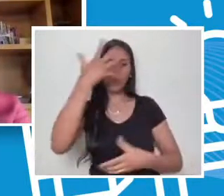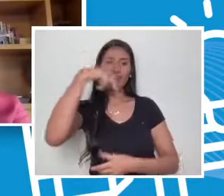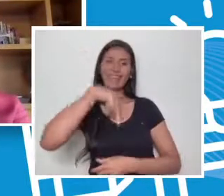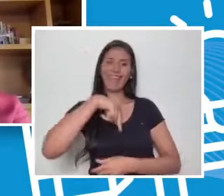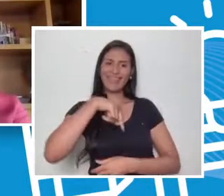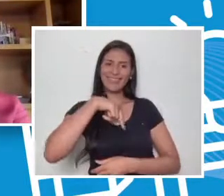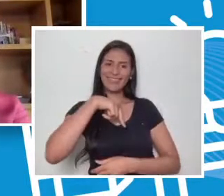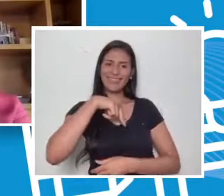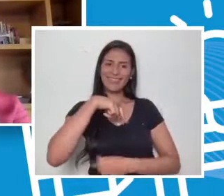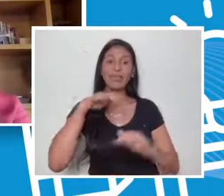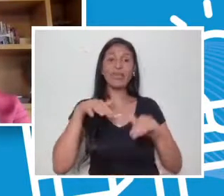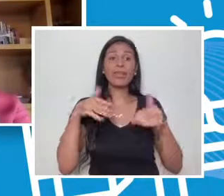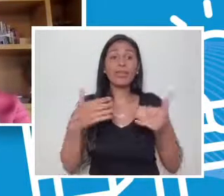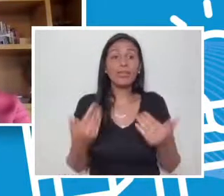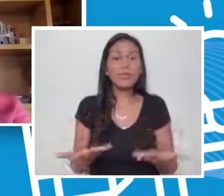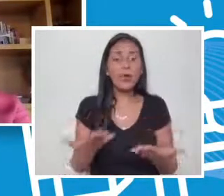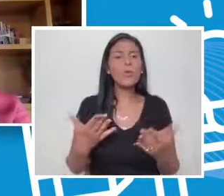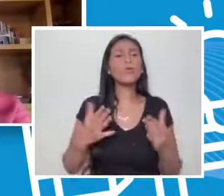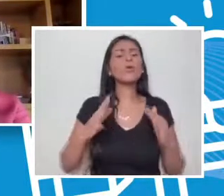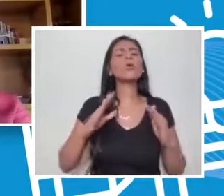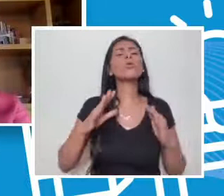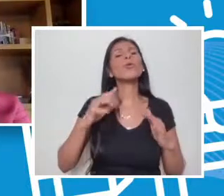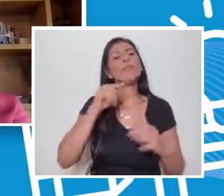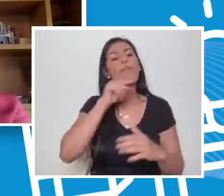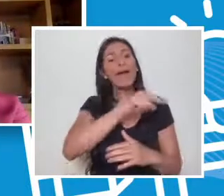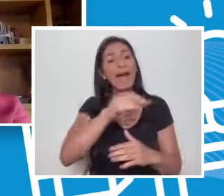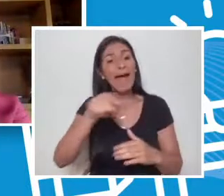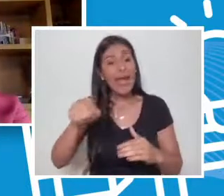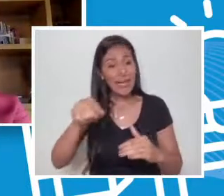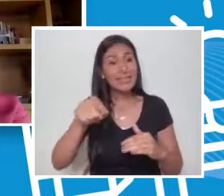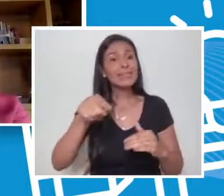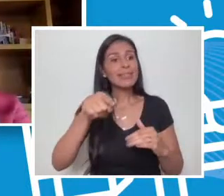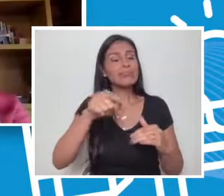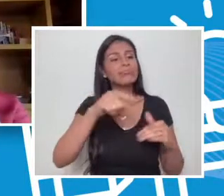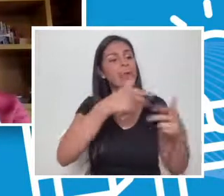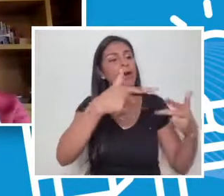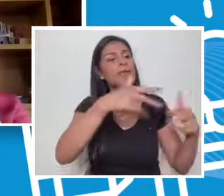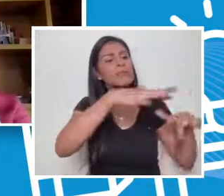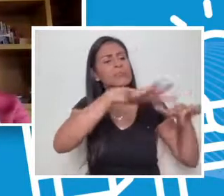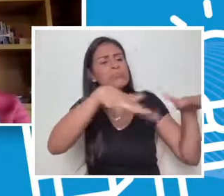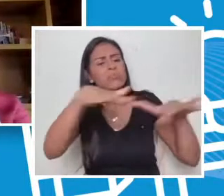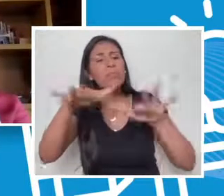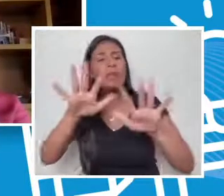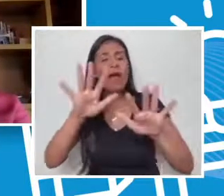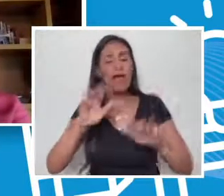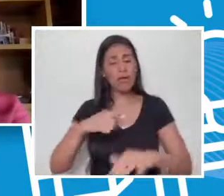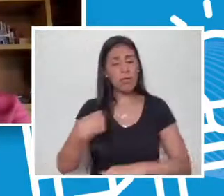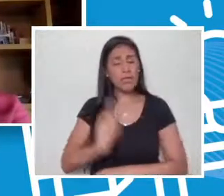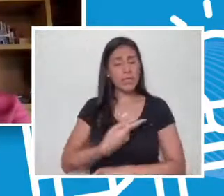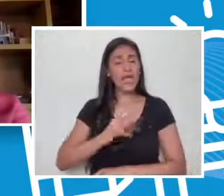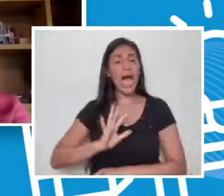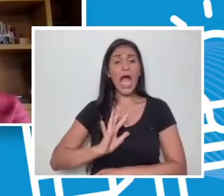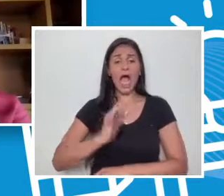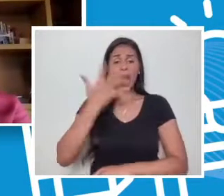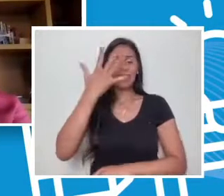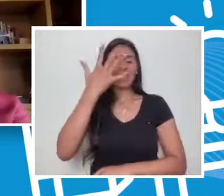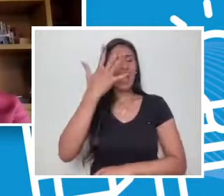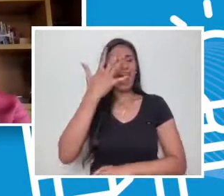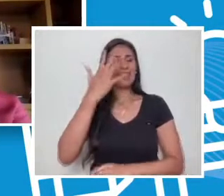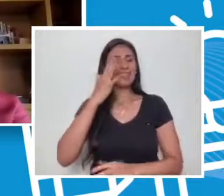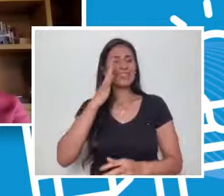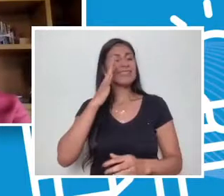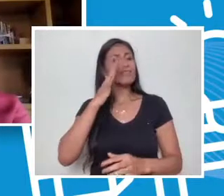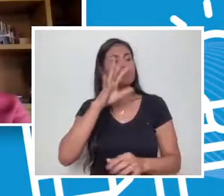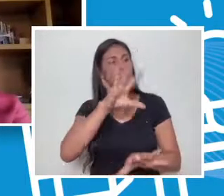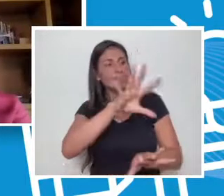passa está organizado para que nada nos aconteça. E a aprendizagem é alguma coisa